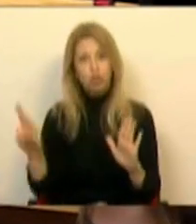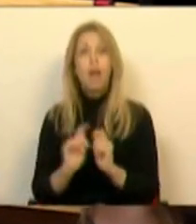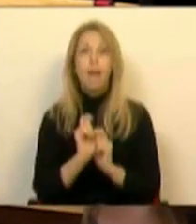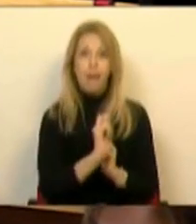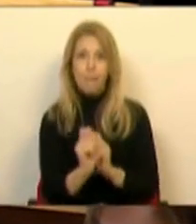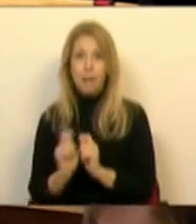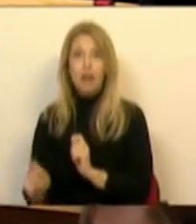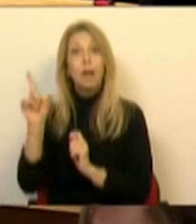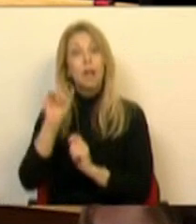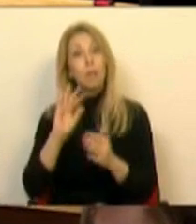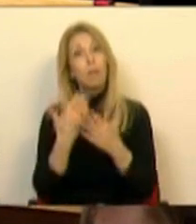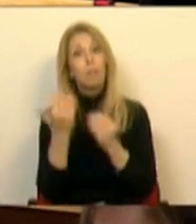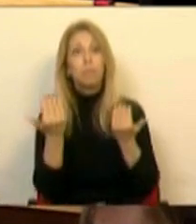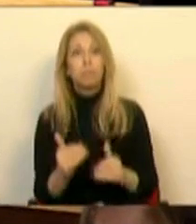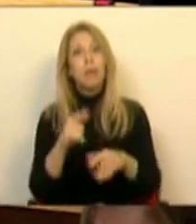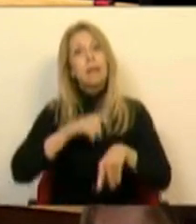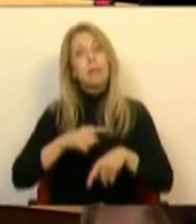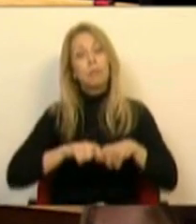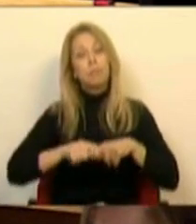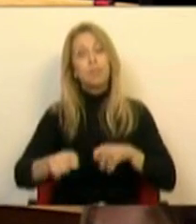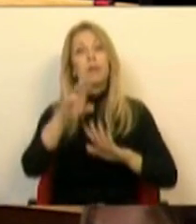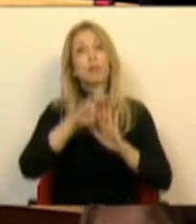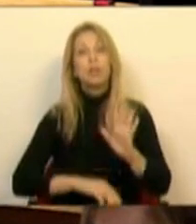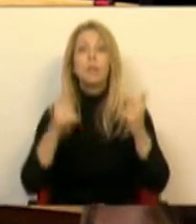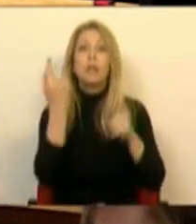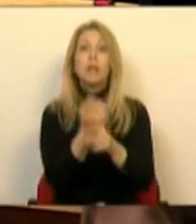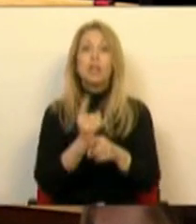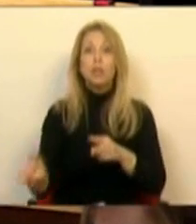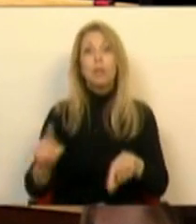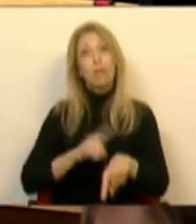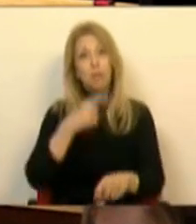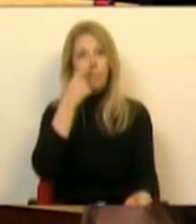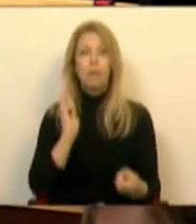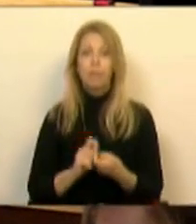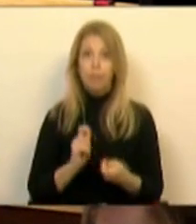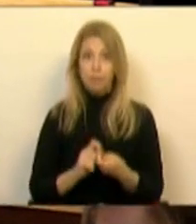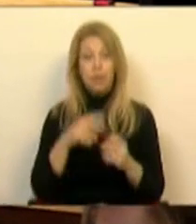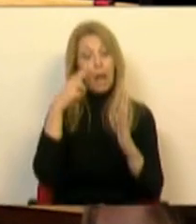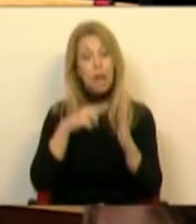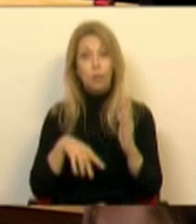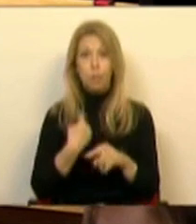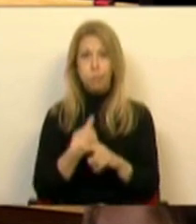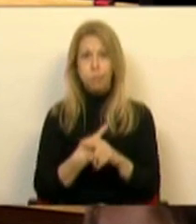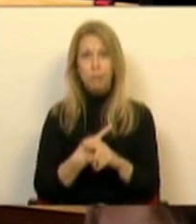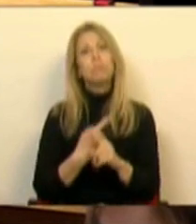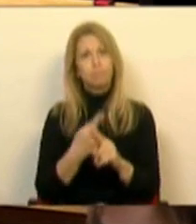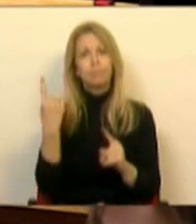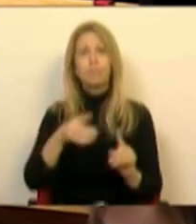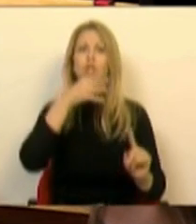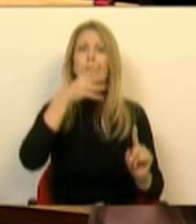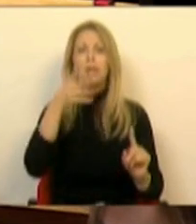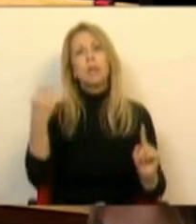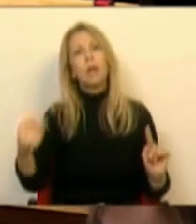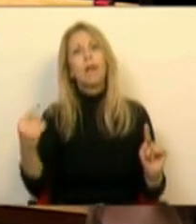como balizou o período de aplicação daquele regime excepcional e transitório. Na leitura do mesmo, surge-nos a justificação da